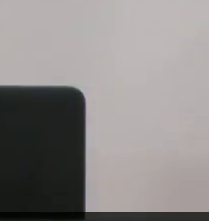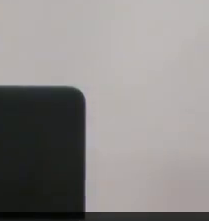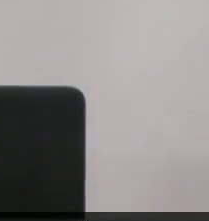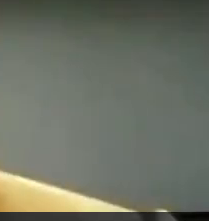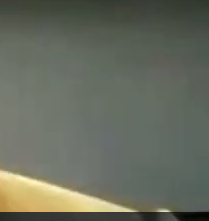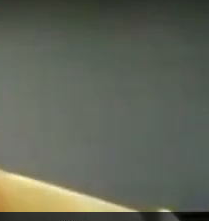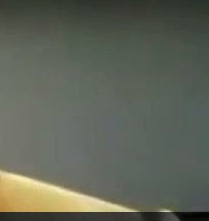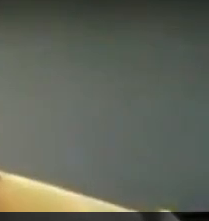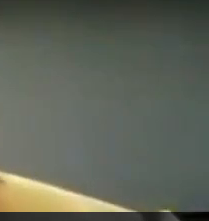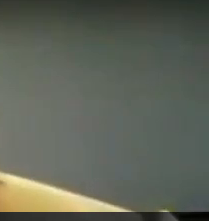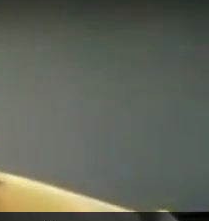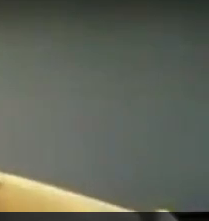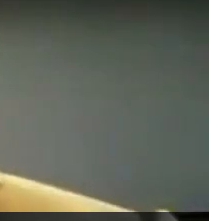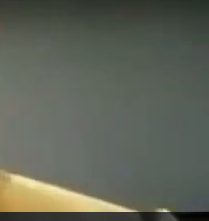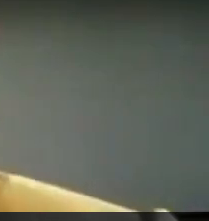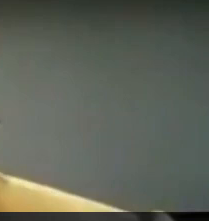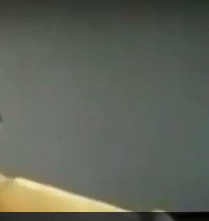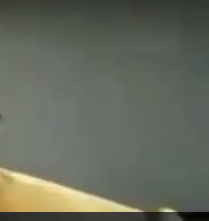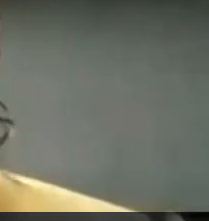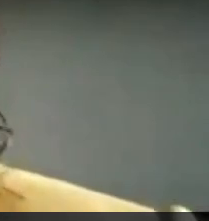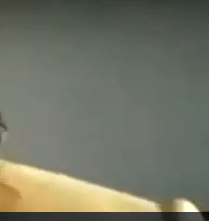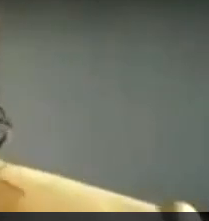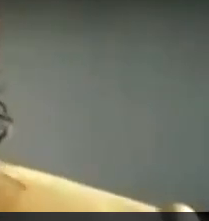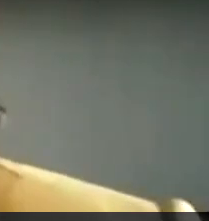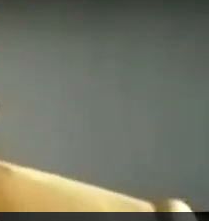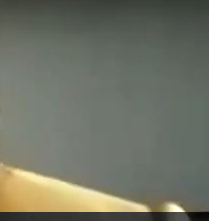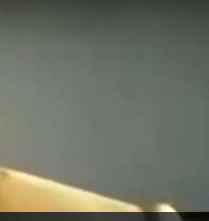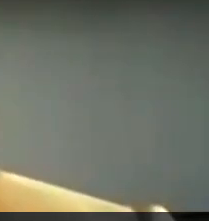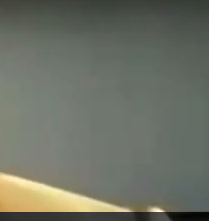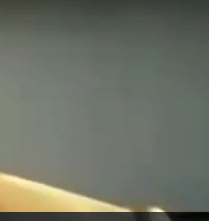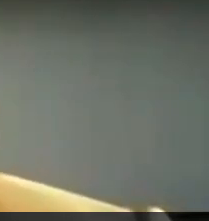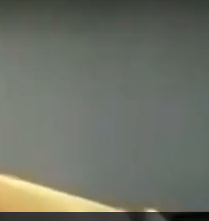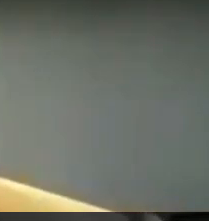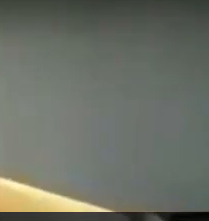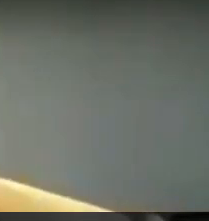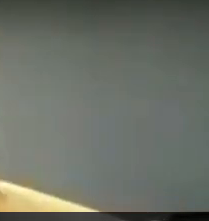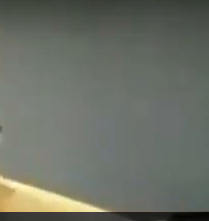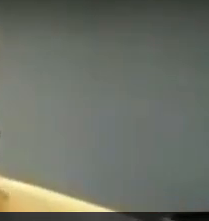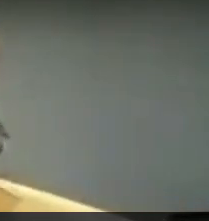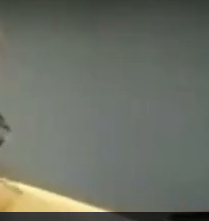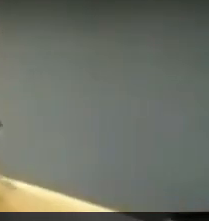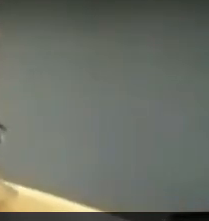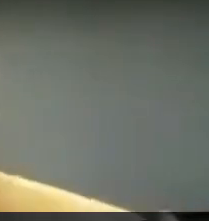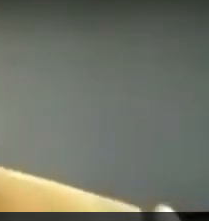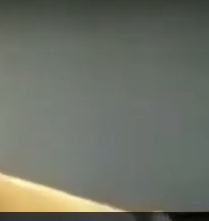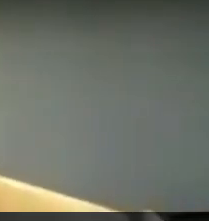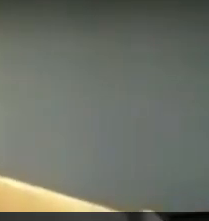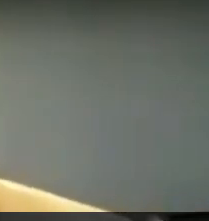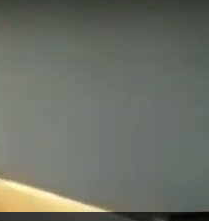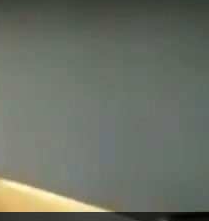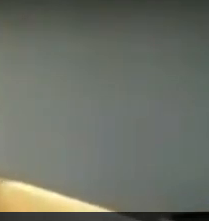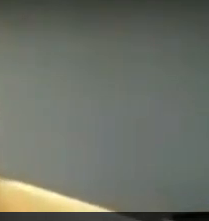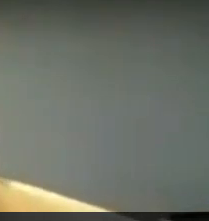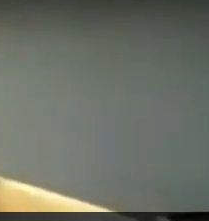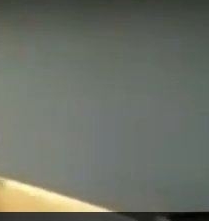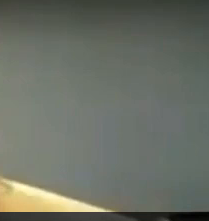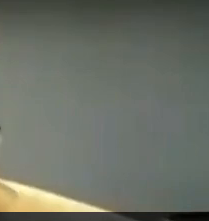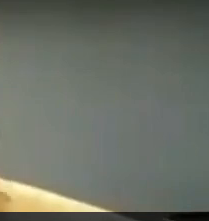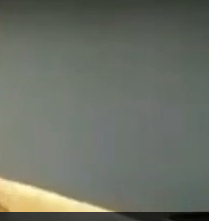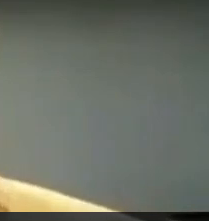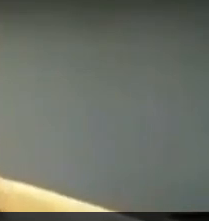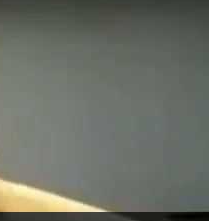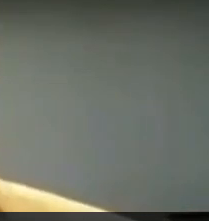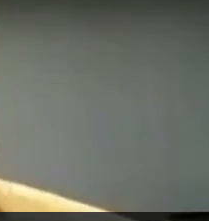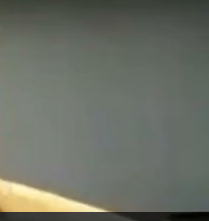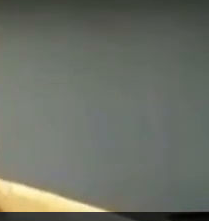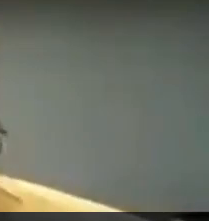secretário fiquei muito feliz que nosso pequeno diálogo é um insight em você aí para fazer esse edital olha a gente vai acompanhar